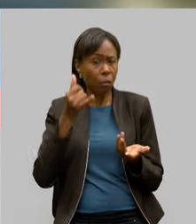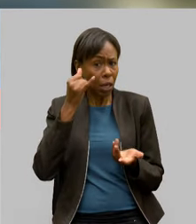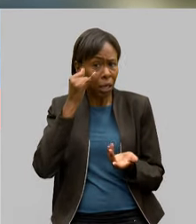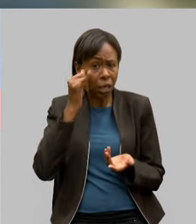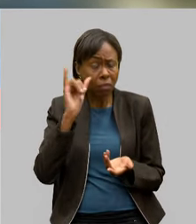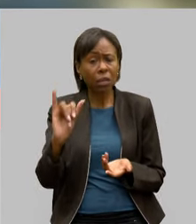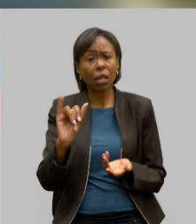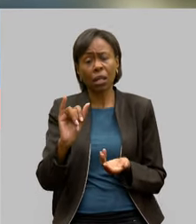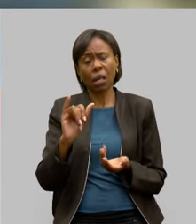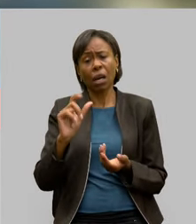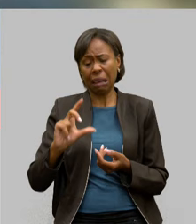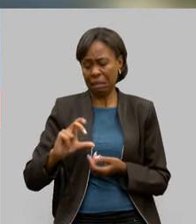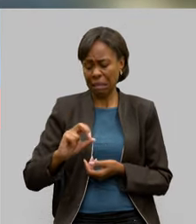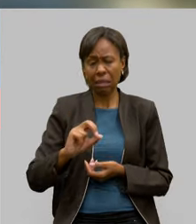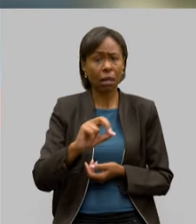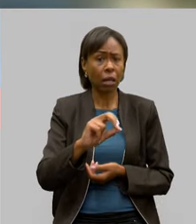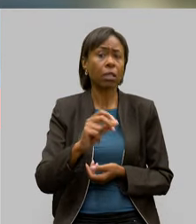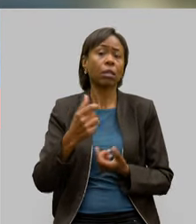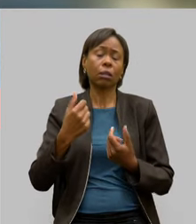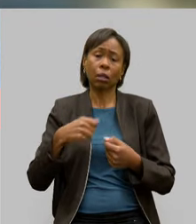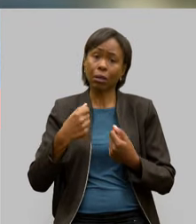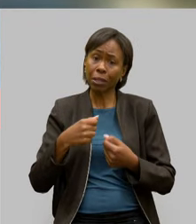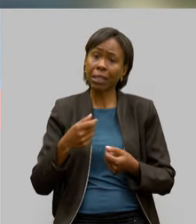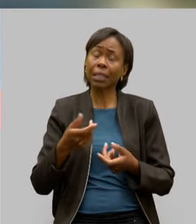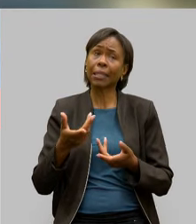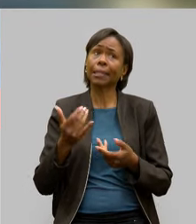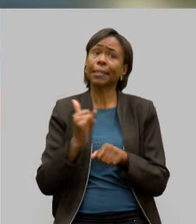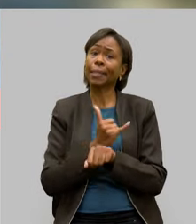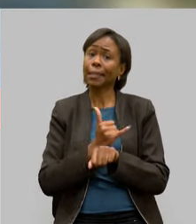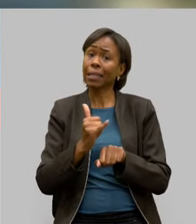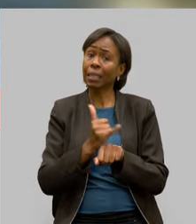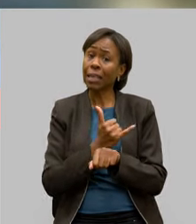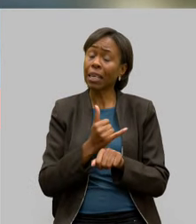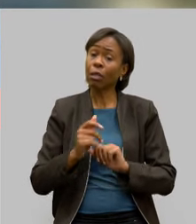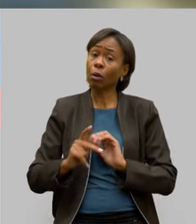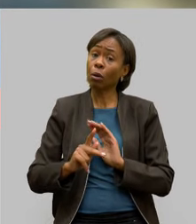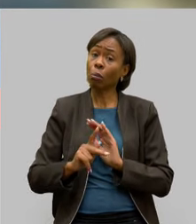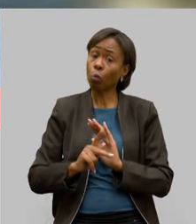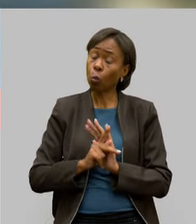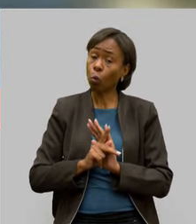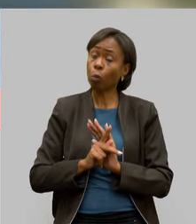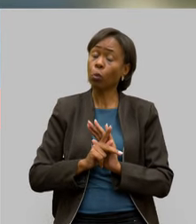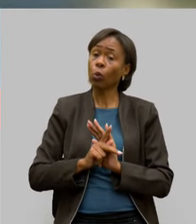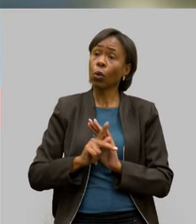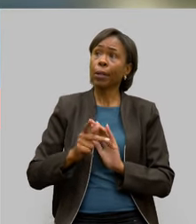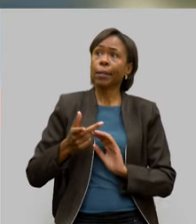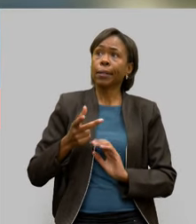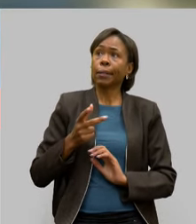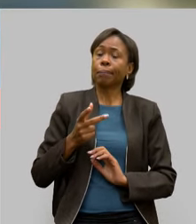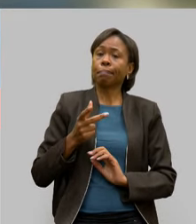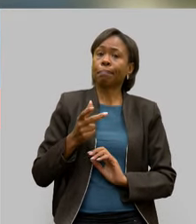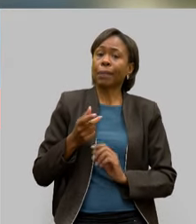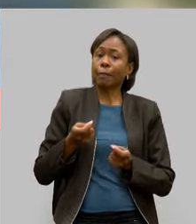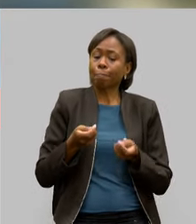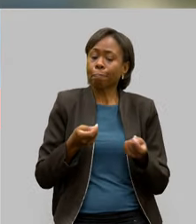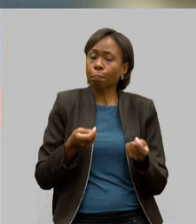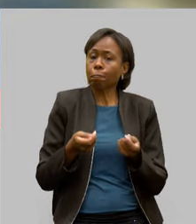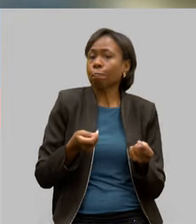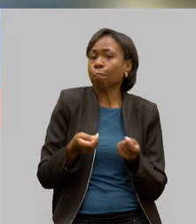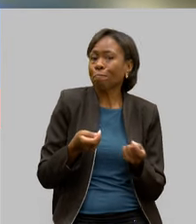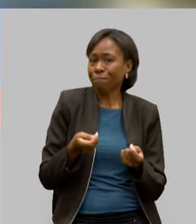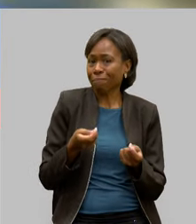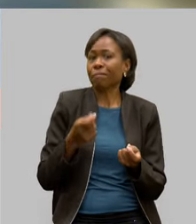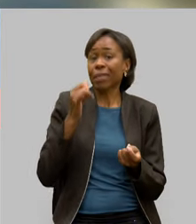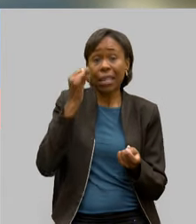vamos precisar de métodos biológicos métodos sustentáveis para fazer o manejo né das eventuais